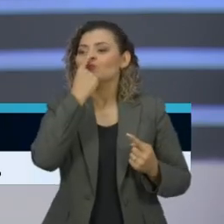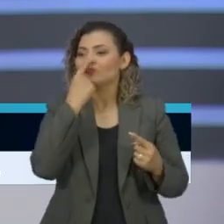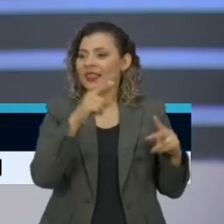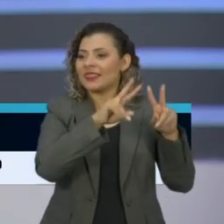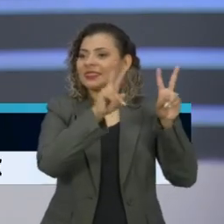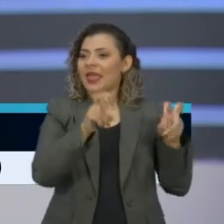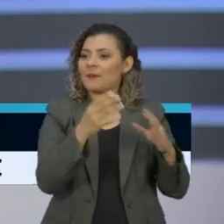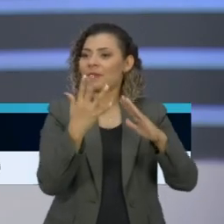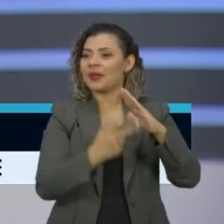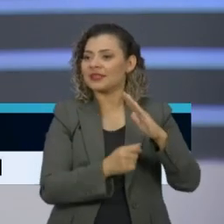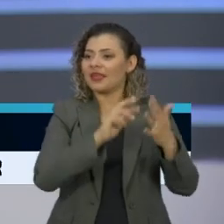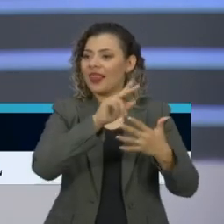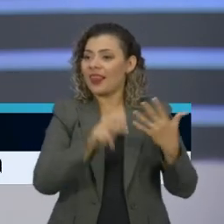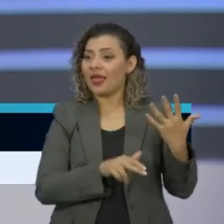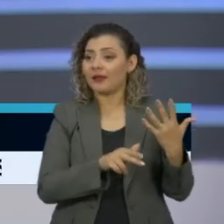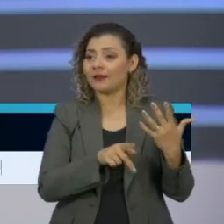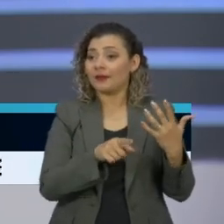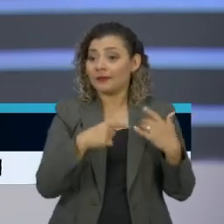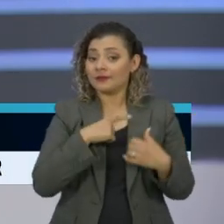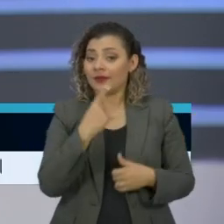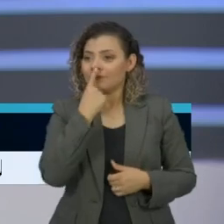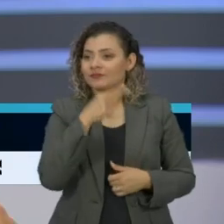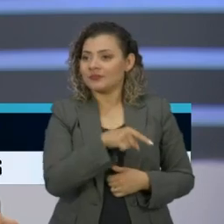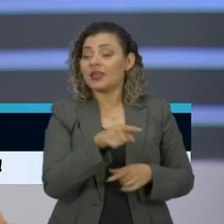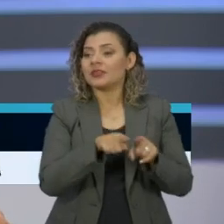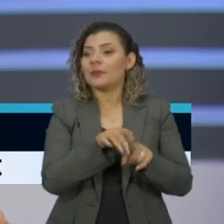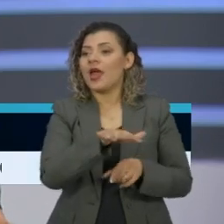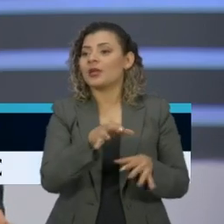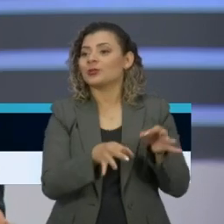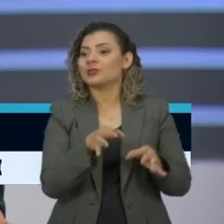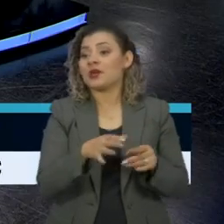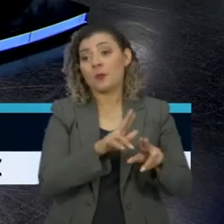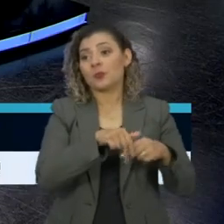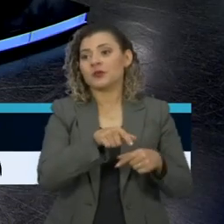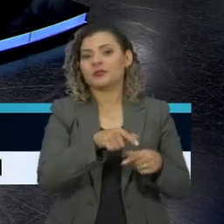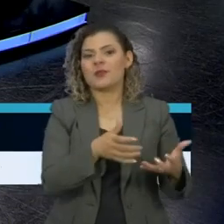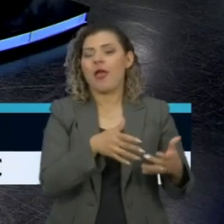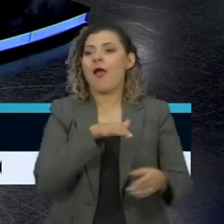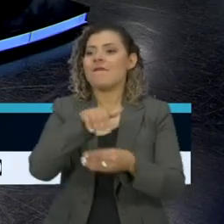aborto, imigração, Obamacare e várias outras coisas, e também na questão judicial. E falando dessa questão, né, do...